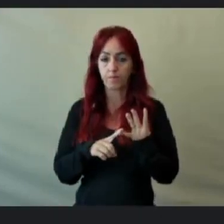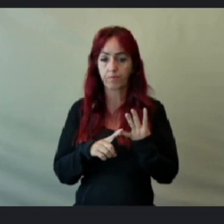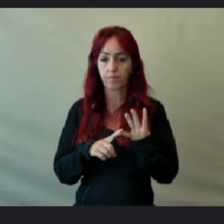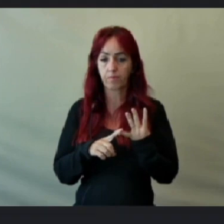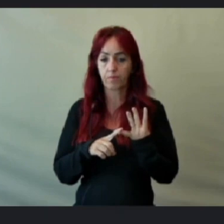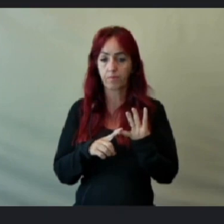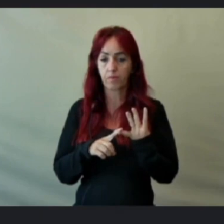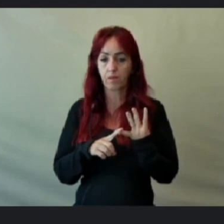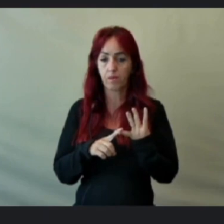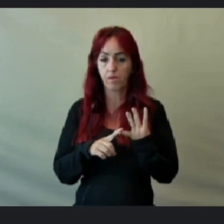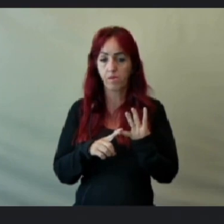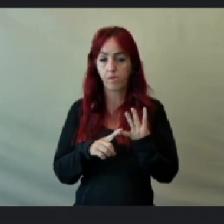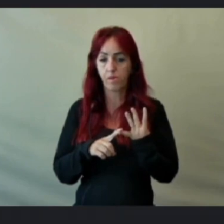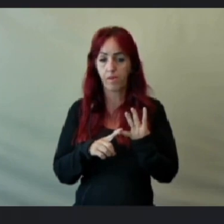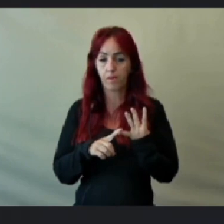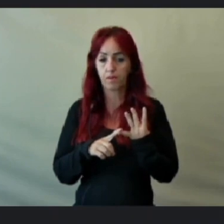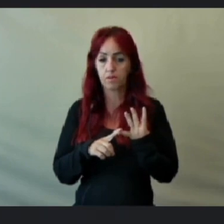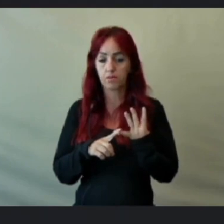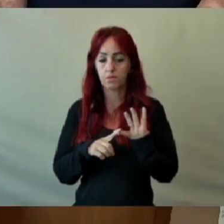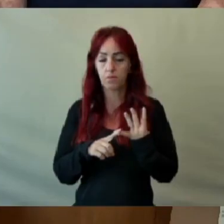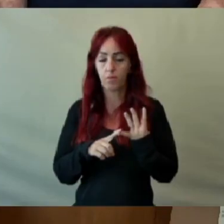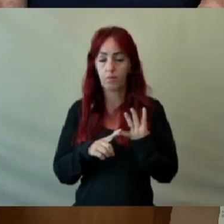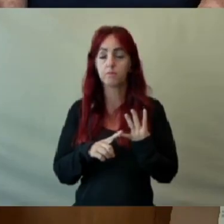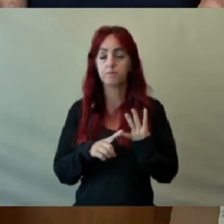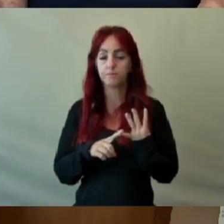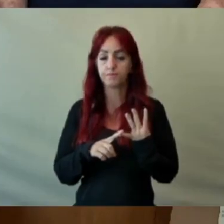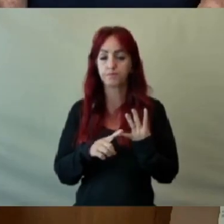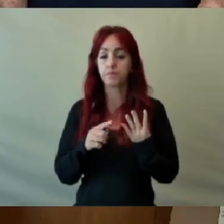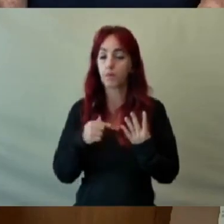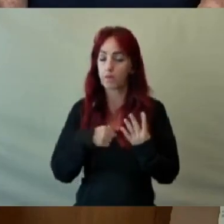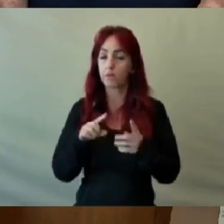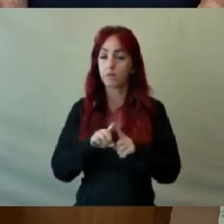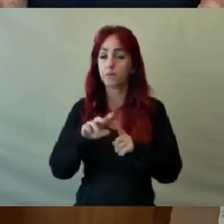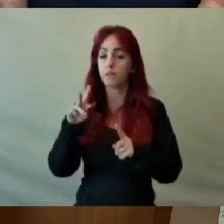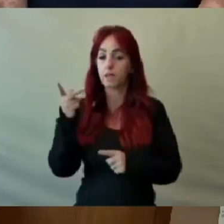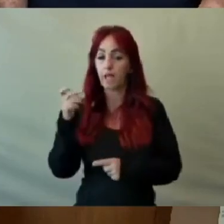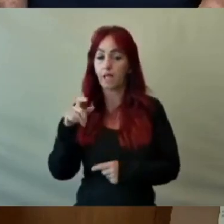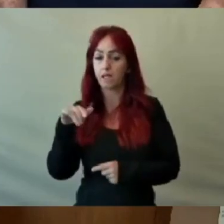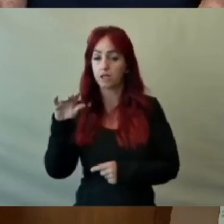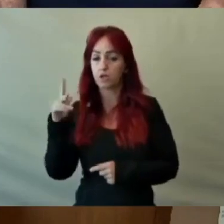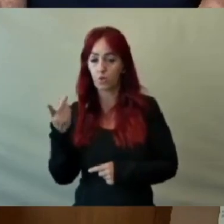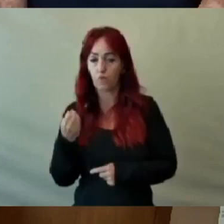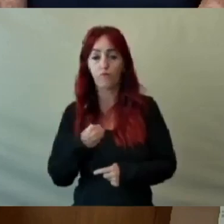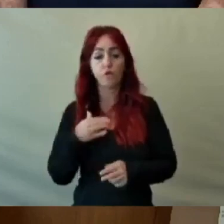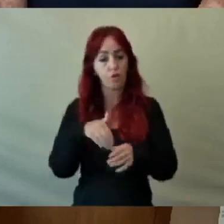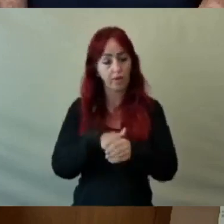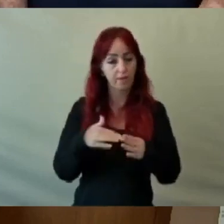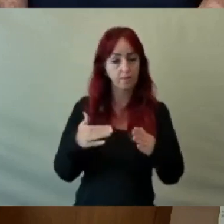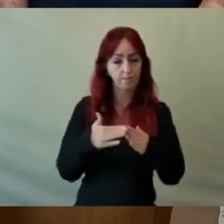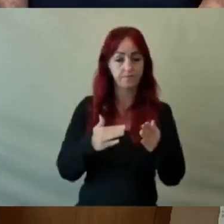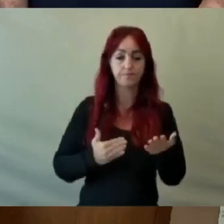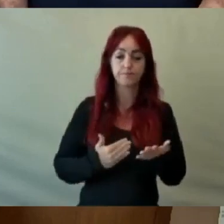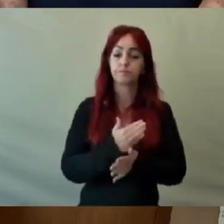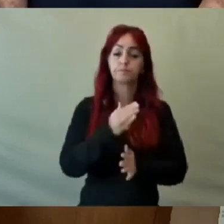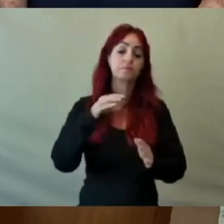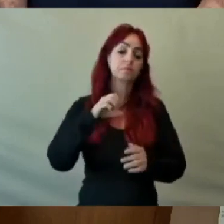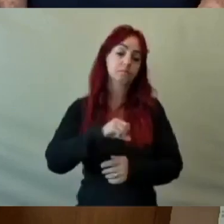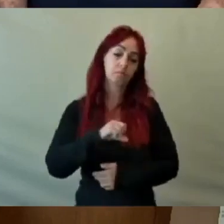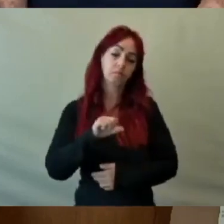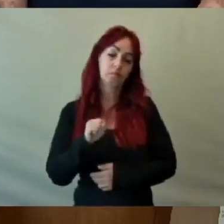Reinaldo Gomes. Com requerimento. requerimento, eu também voto com requerimento. Aprovado, requerimento de comissão 981-2024.